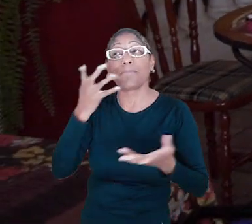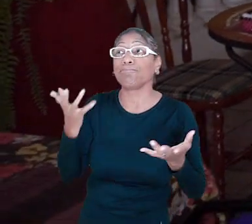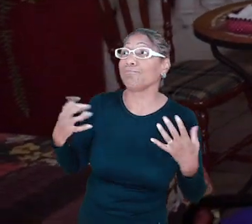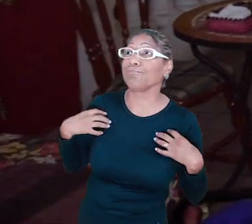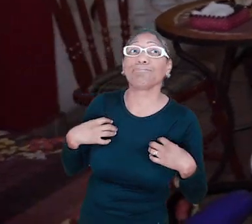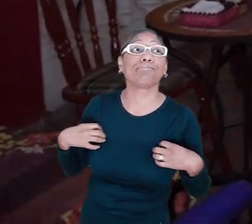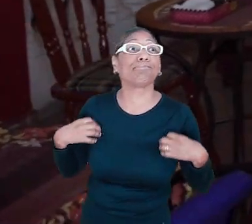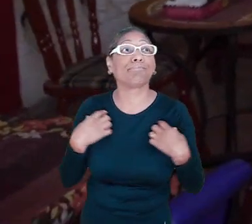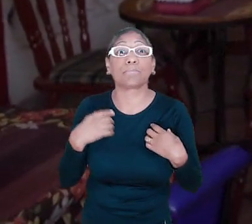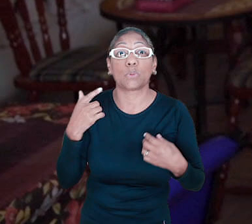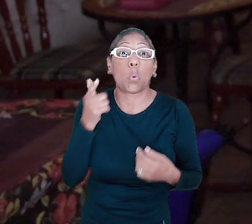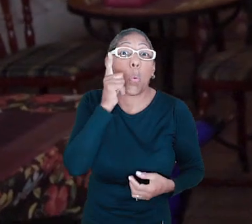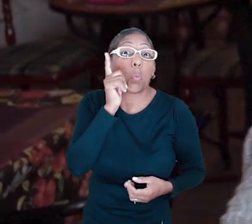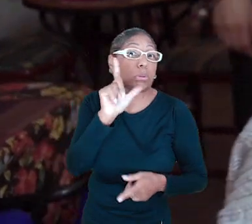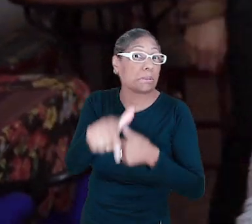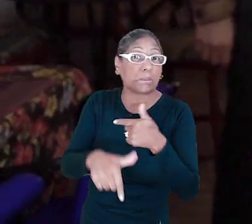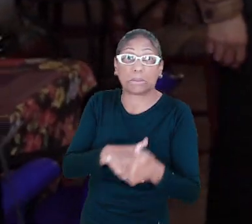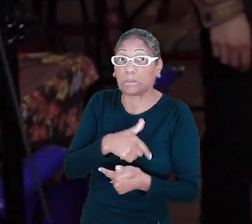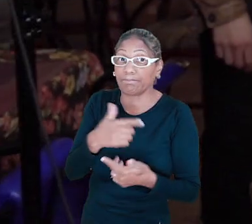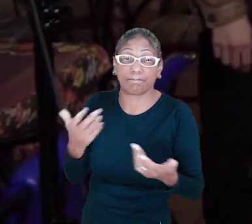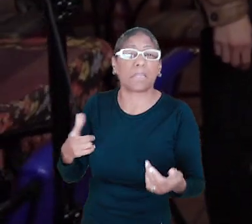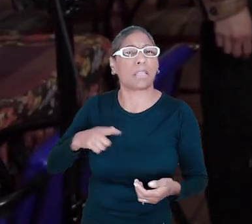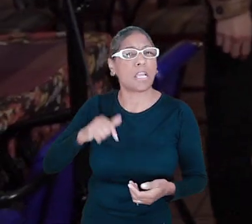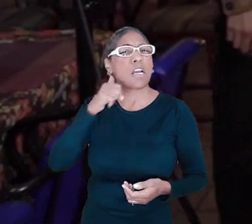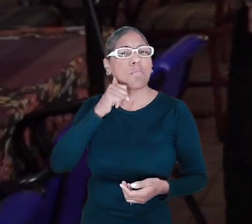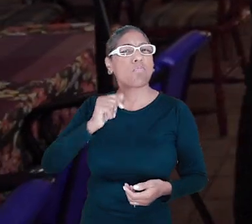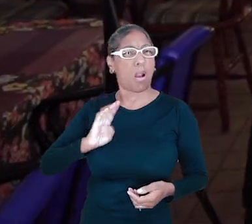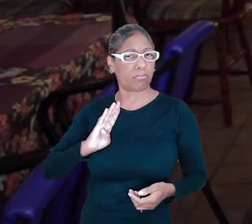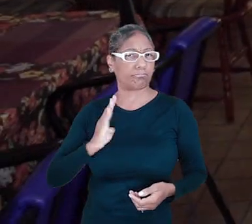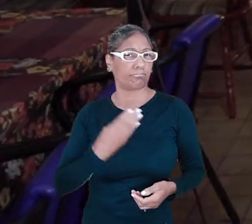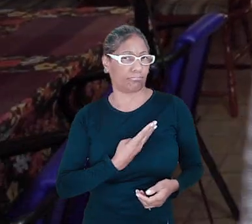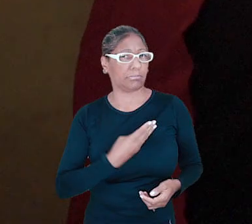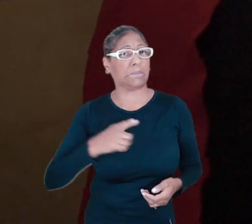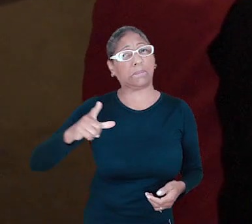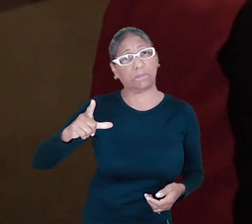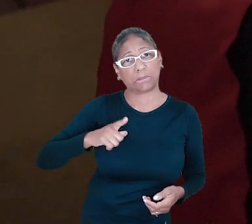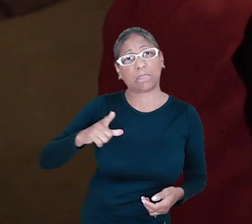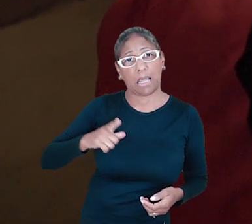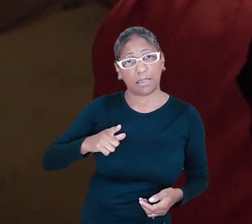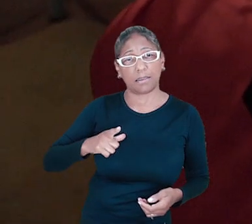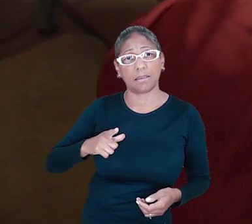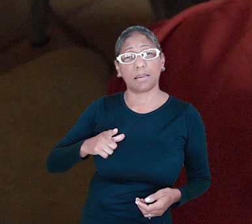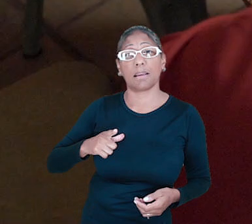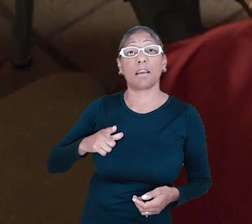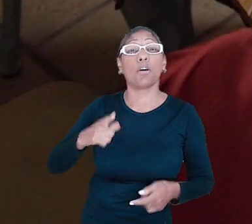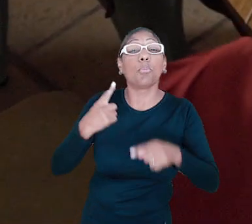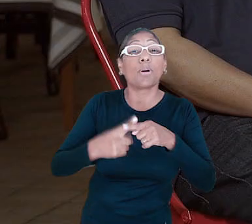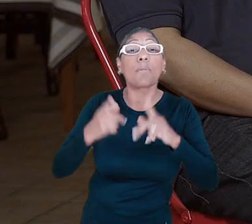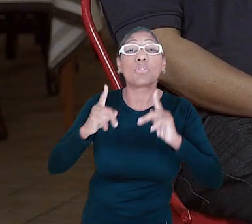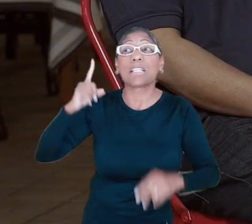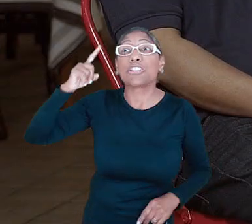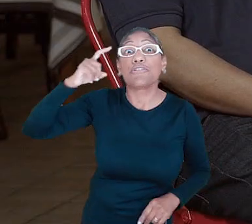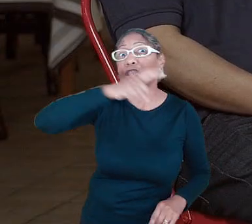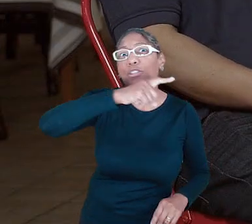ficando marginalizadas no trabalho. A gente tem uma mulher trans que trabalha aqui com a gente, que realmente as pessoas